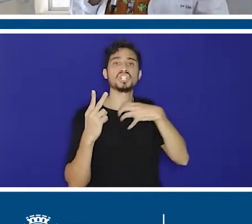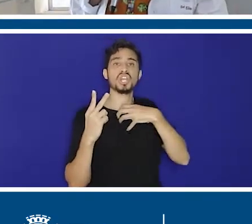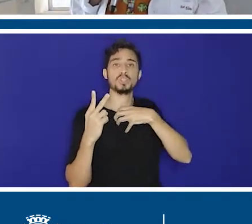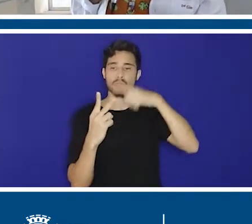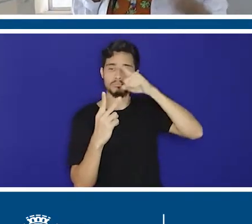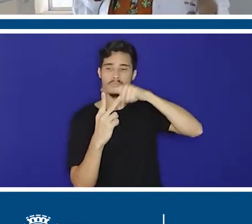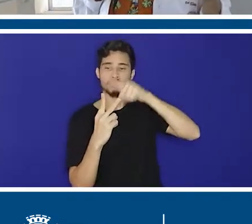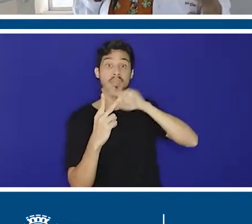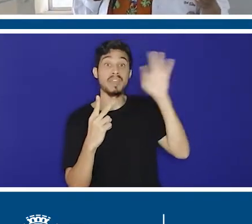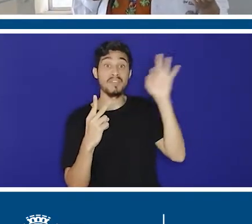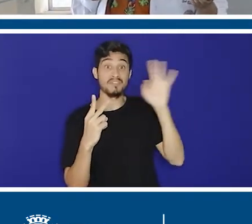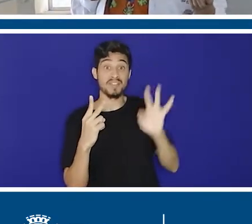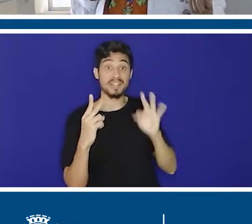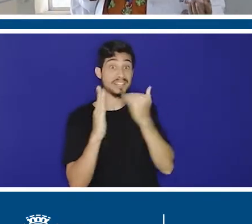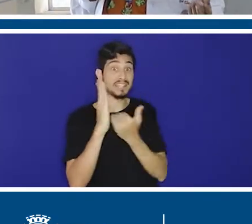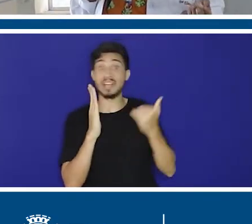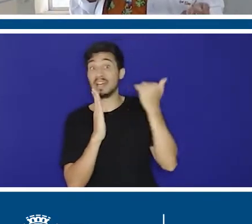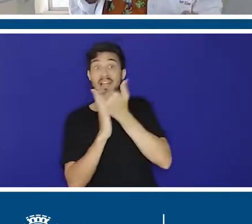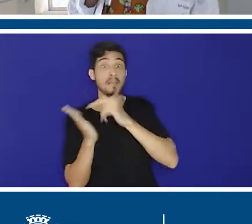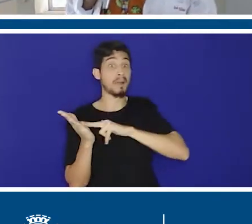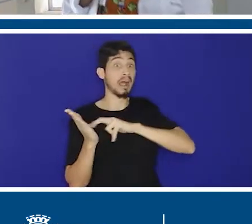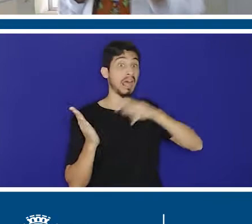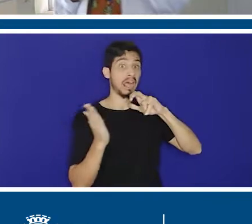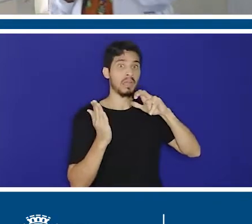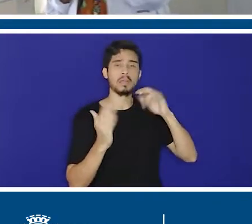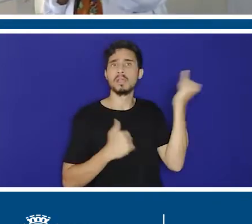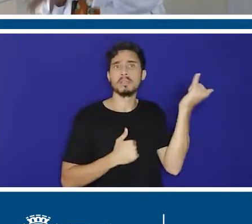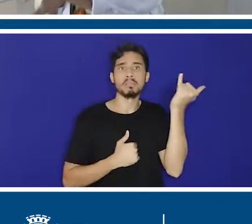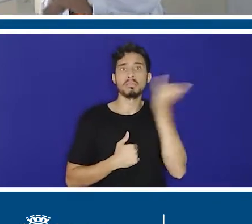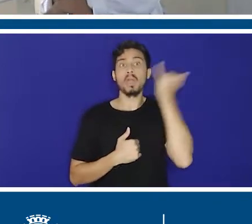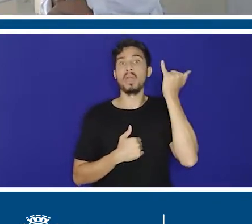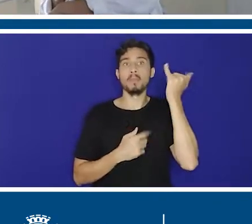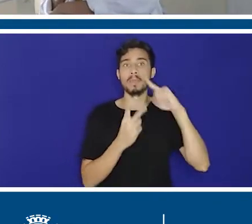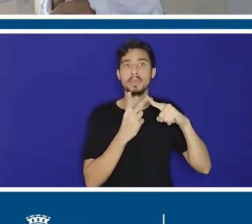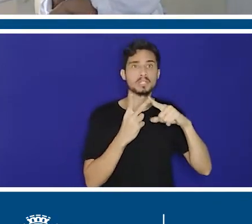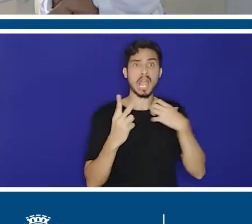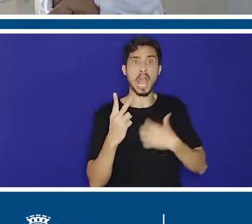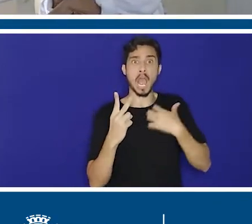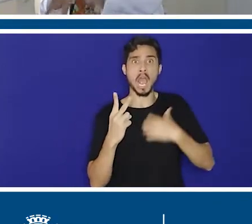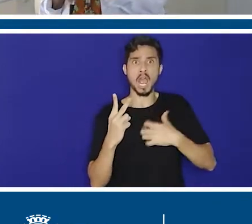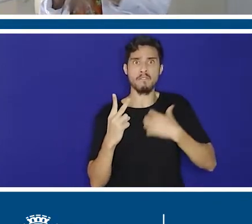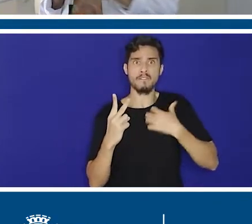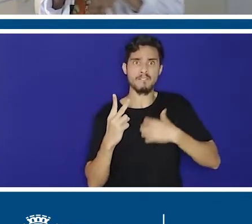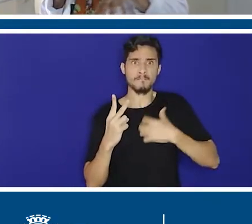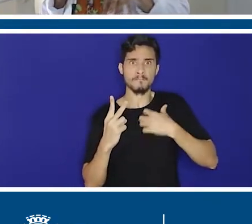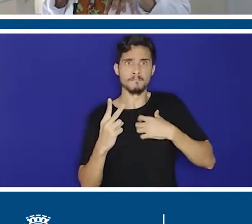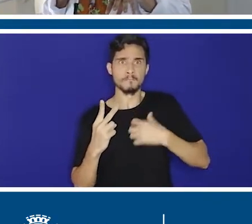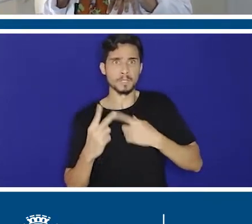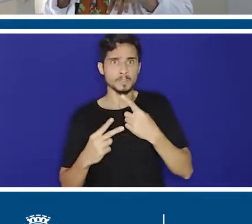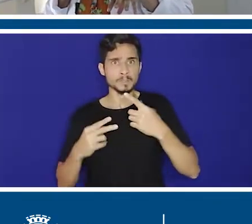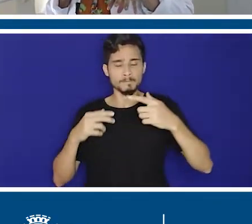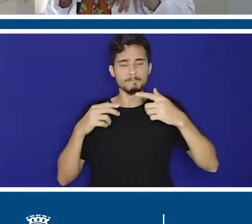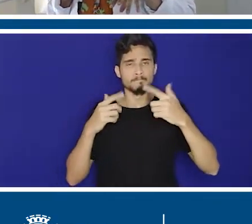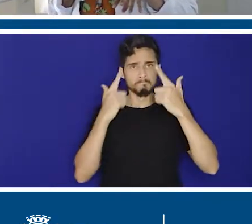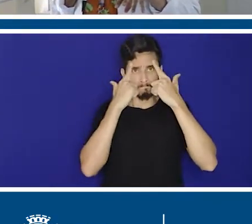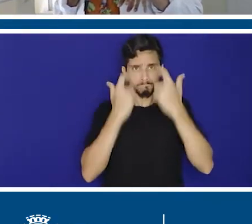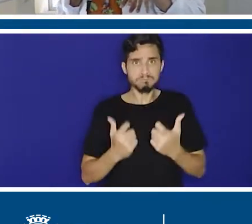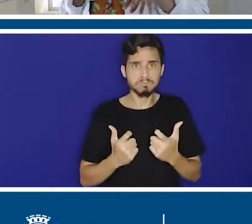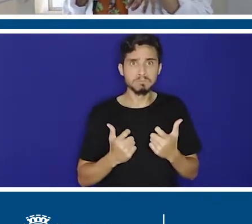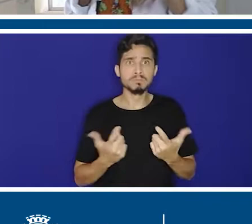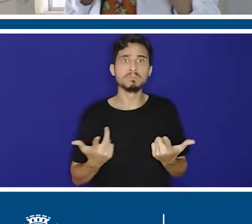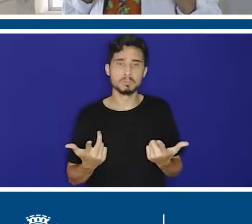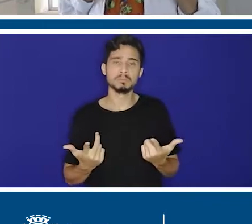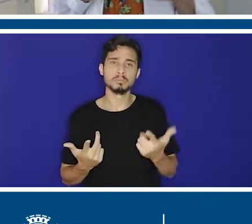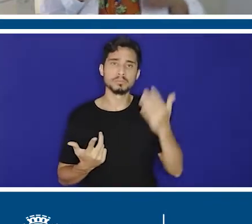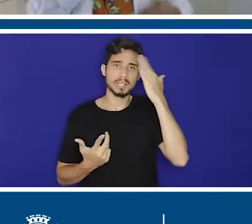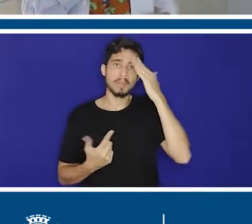crises de raiva, as crises de agressividade, com as crises de euforia. Então essas são as características do transtorno de